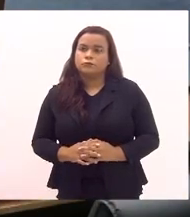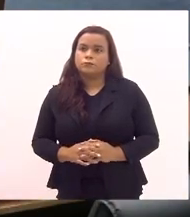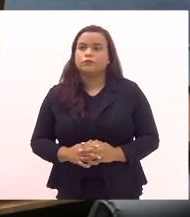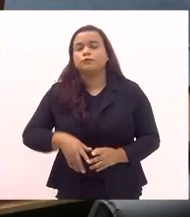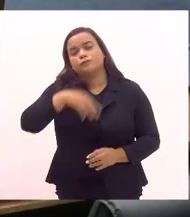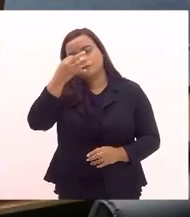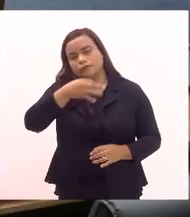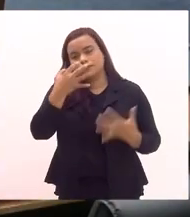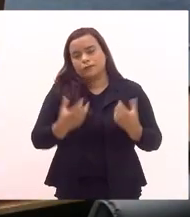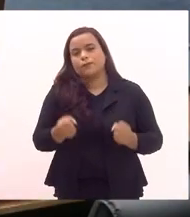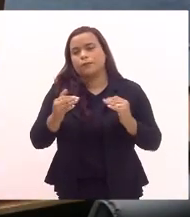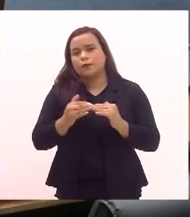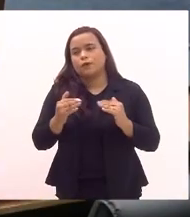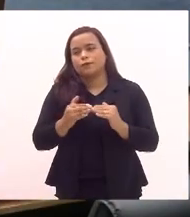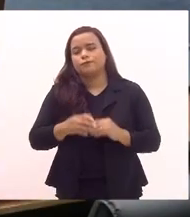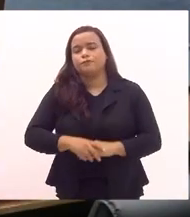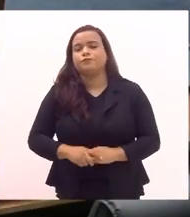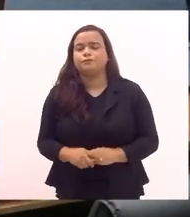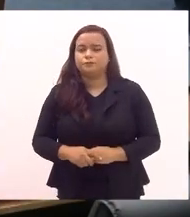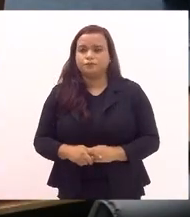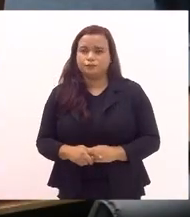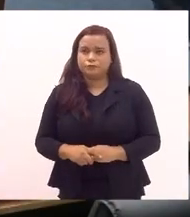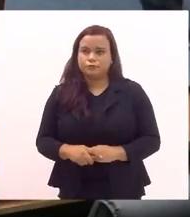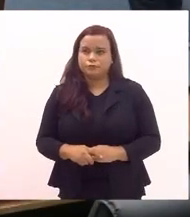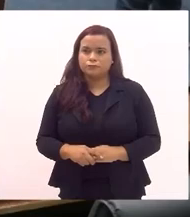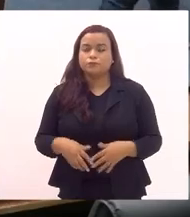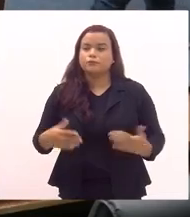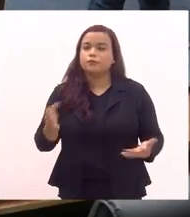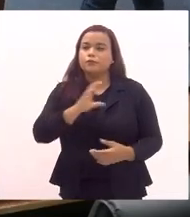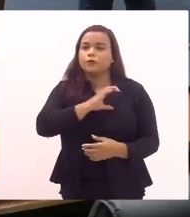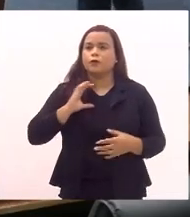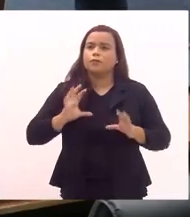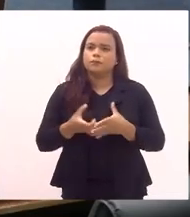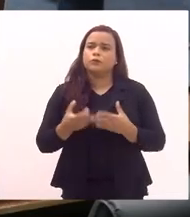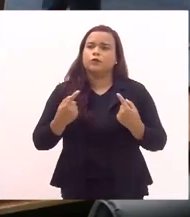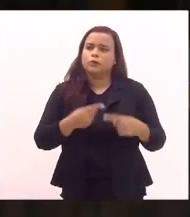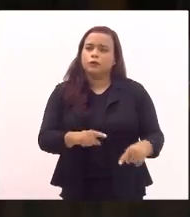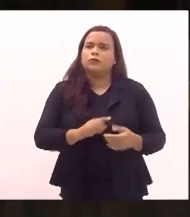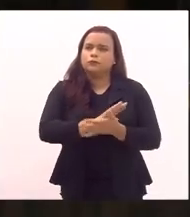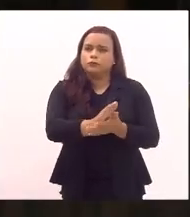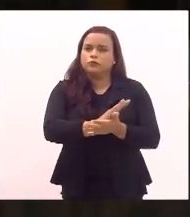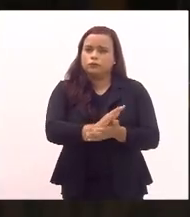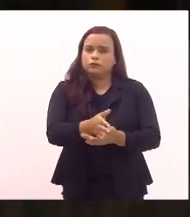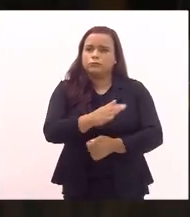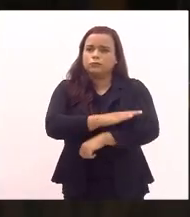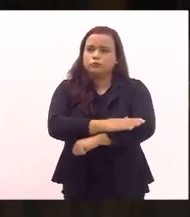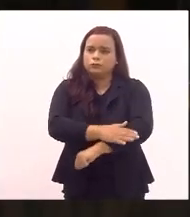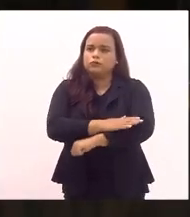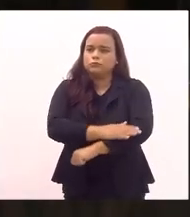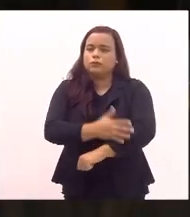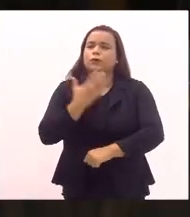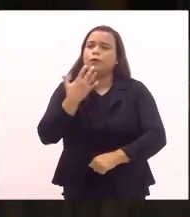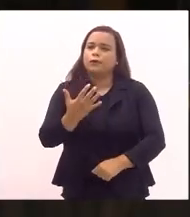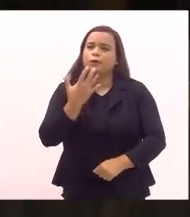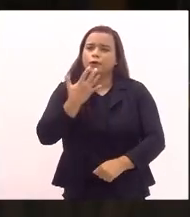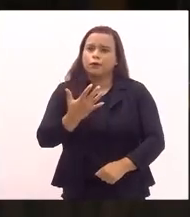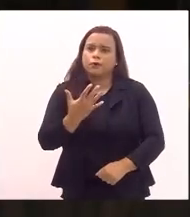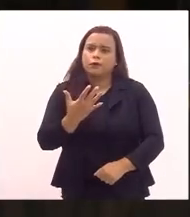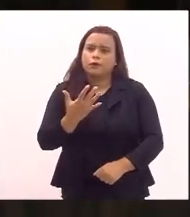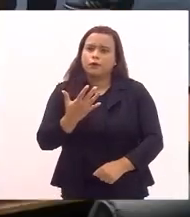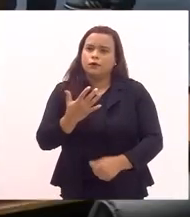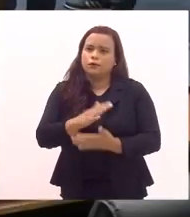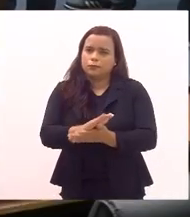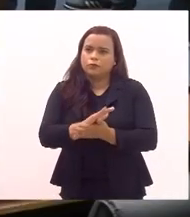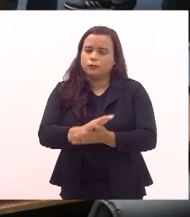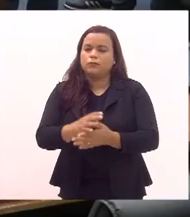parecer favorável e pela comissão de combate à discriminação preconceito de raça cor